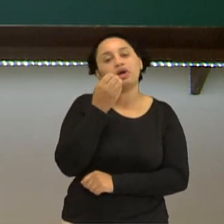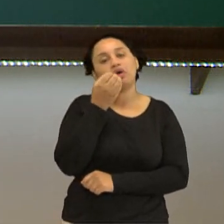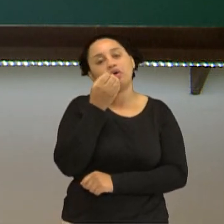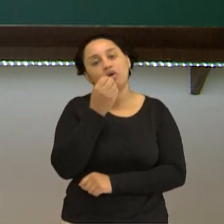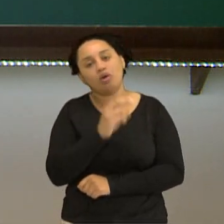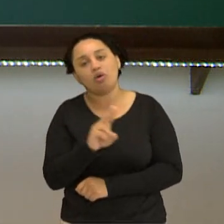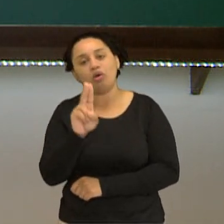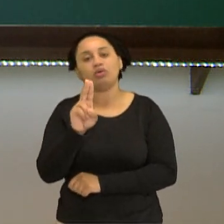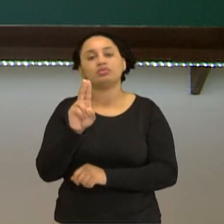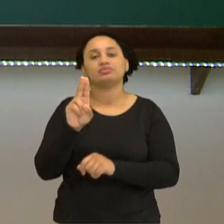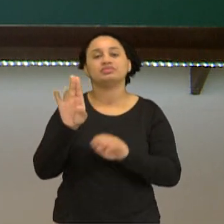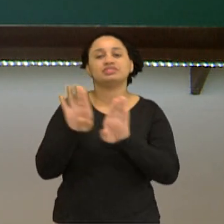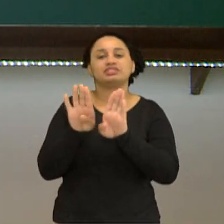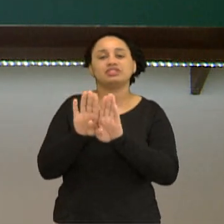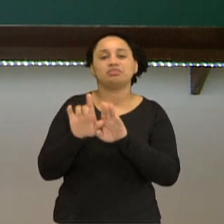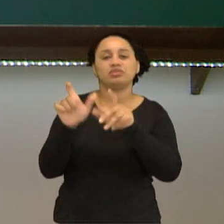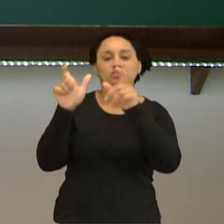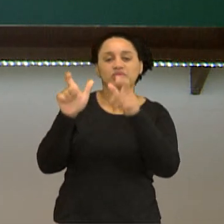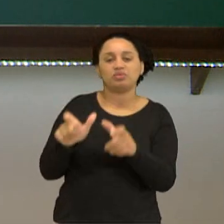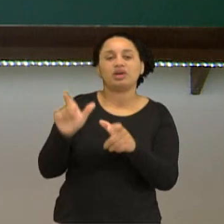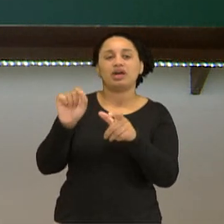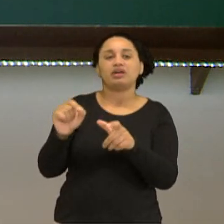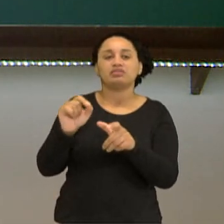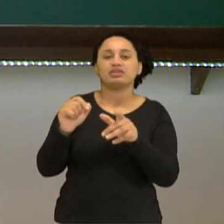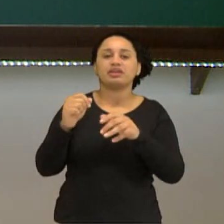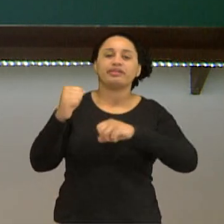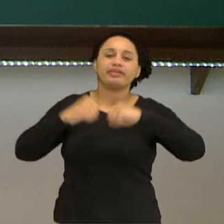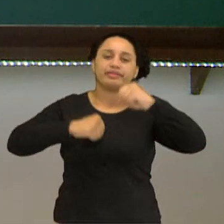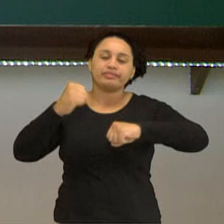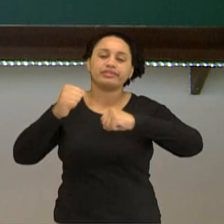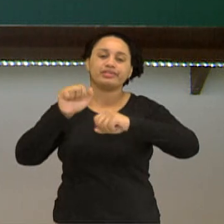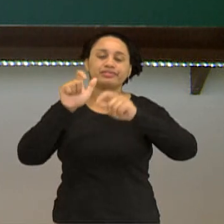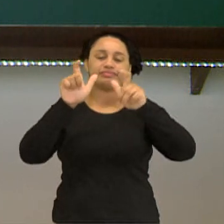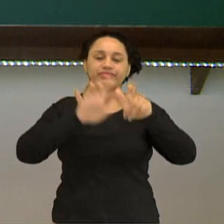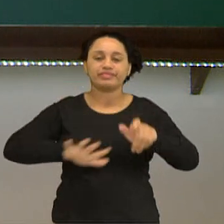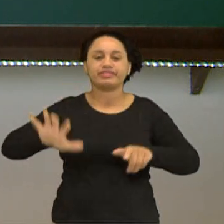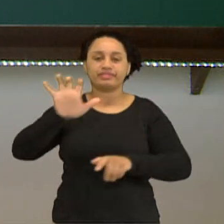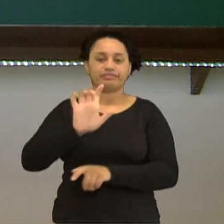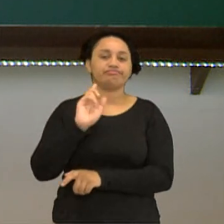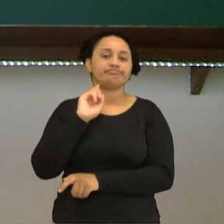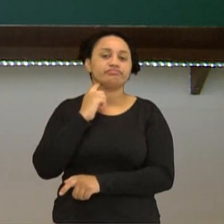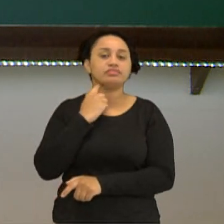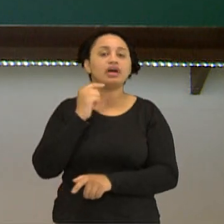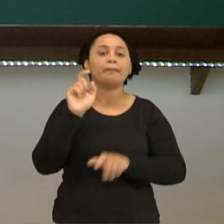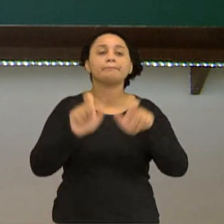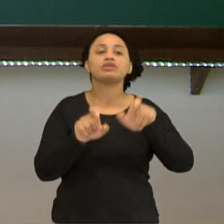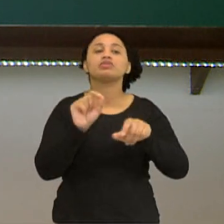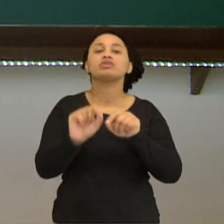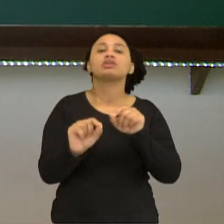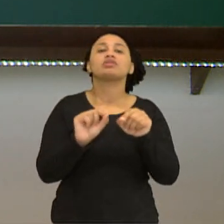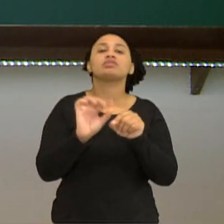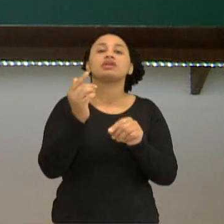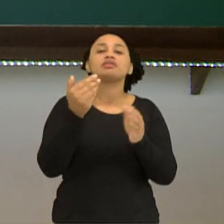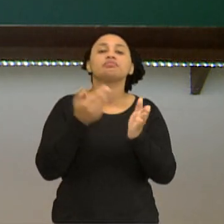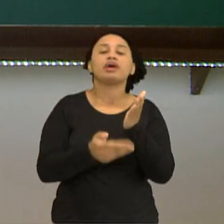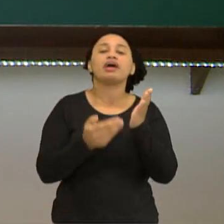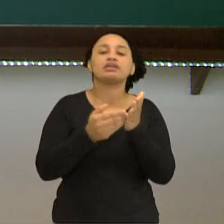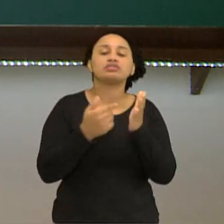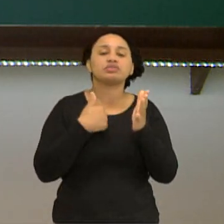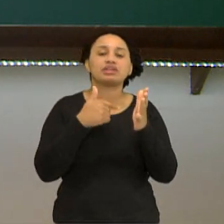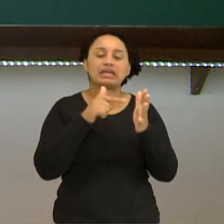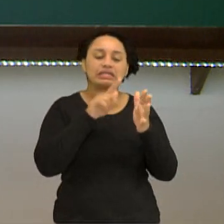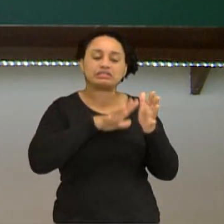grande presença em regiões industriais de ar poluído, a pessoa vai perdendo a poluição do ar,